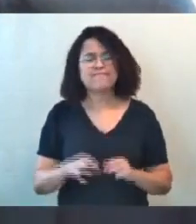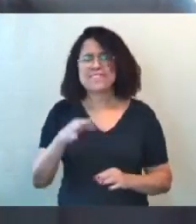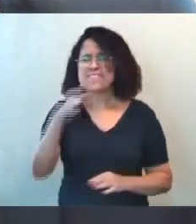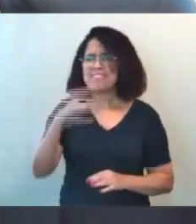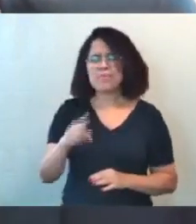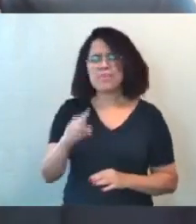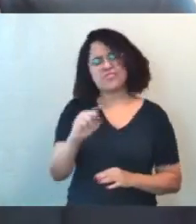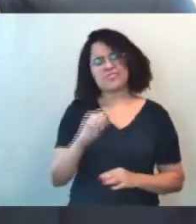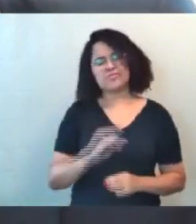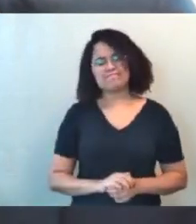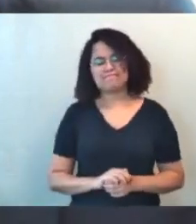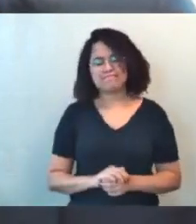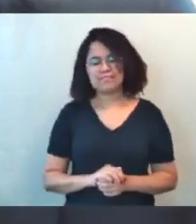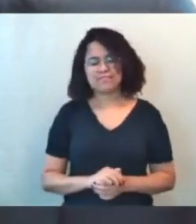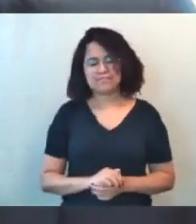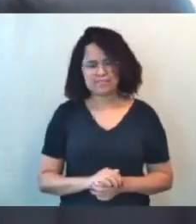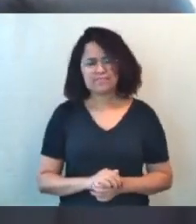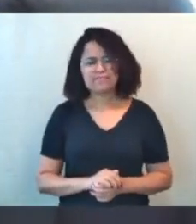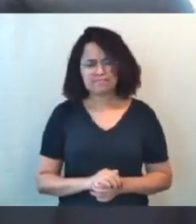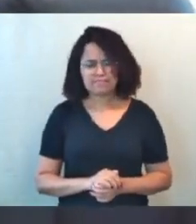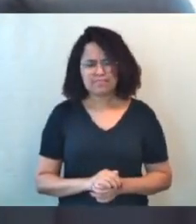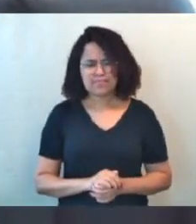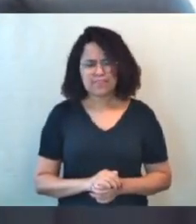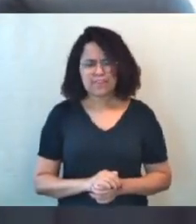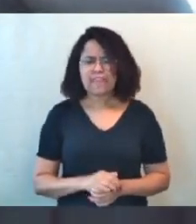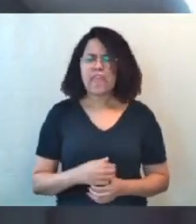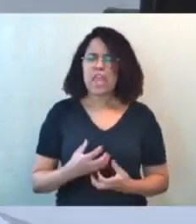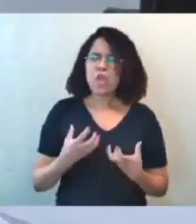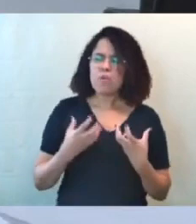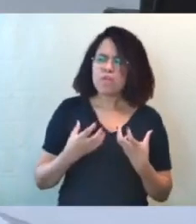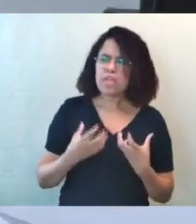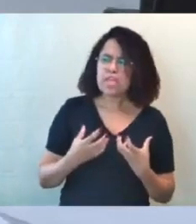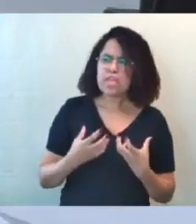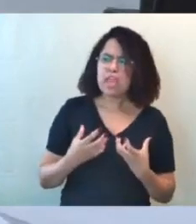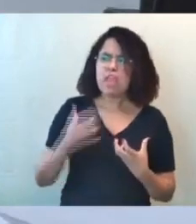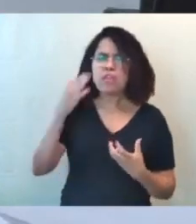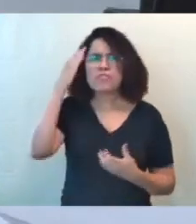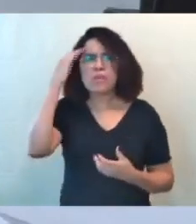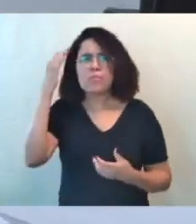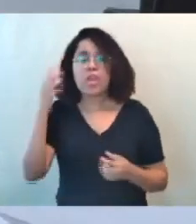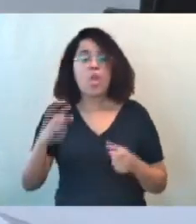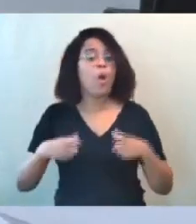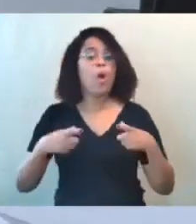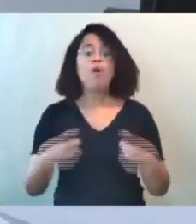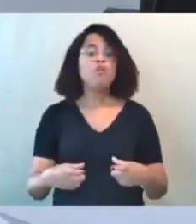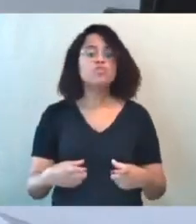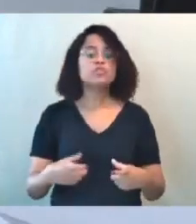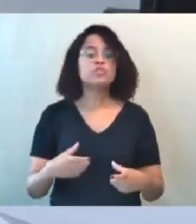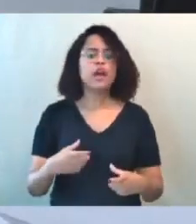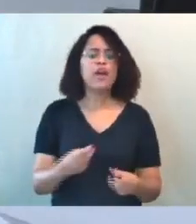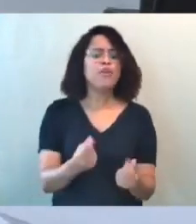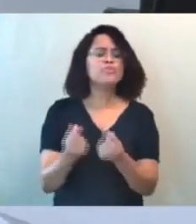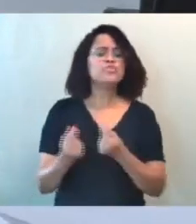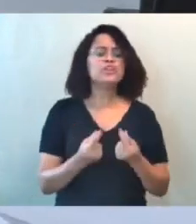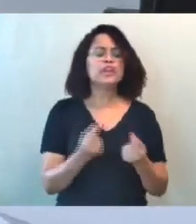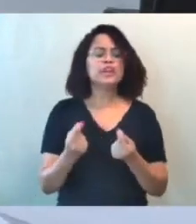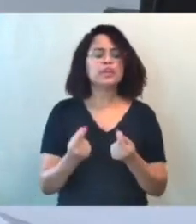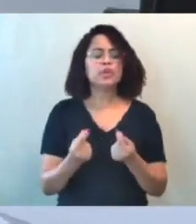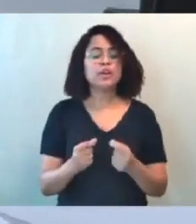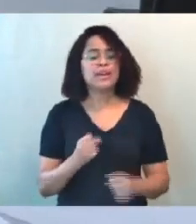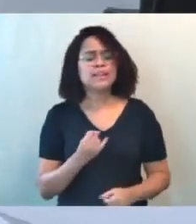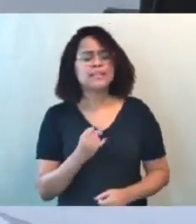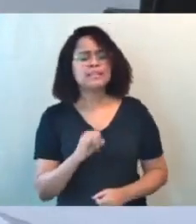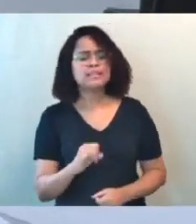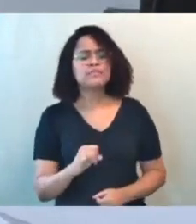A linha consistente de resposta. Eu quero saber onde está esse dinheiro. Eu quero saber o seguinte, se tem